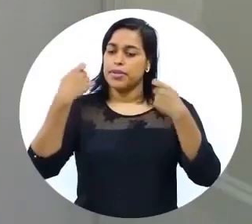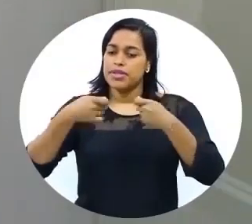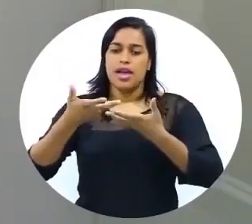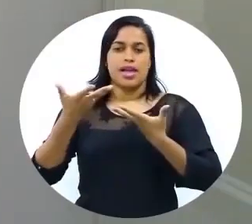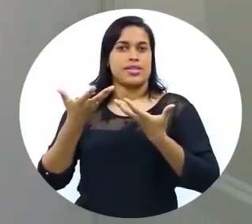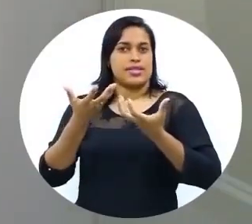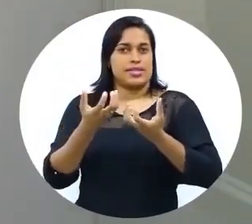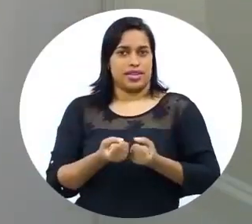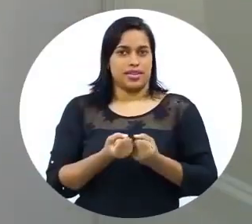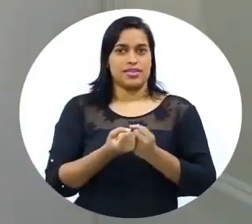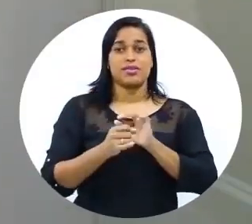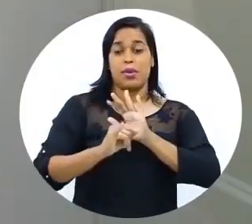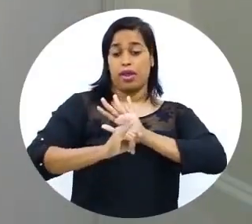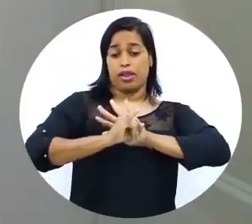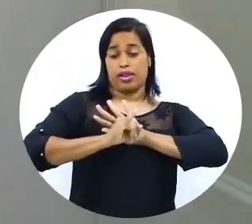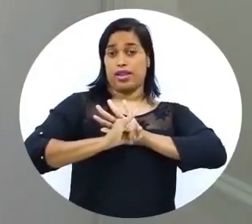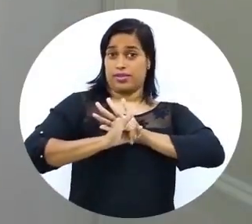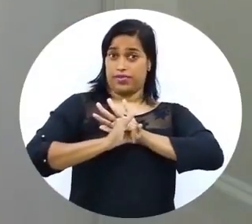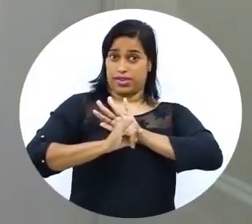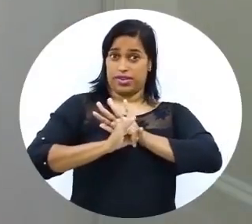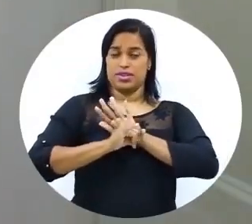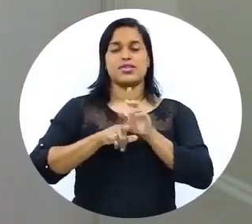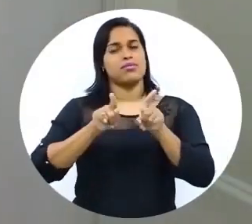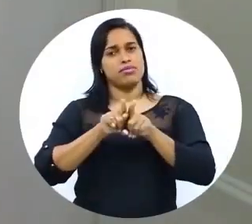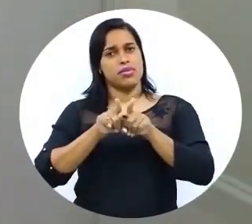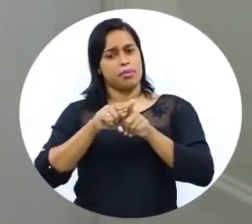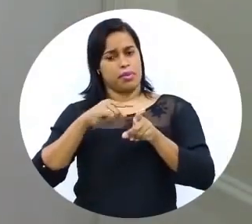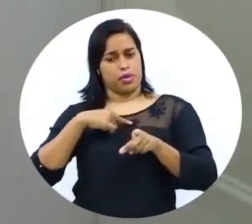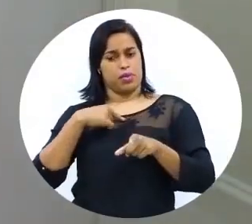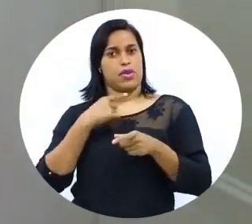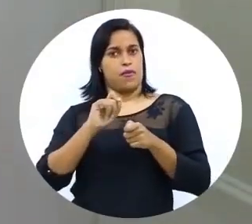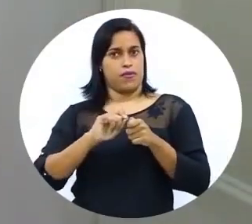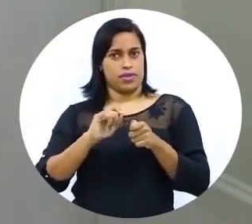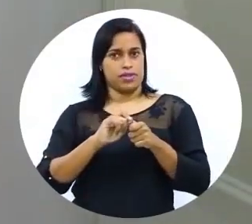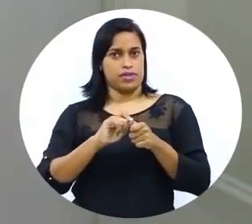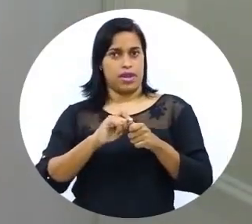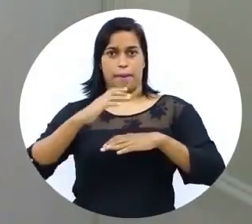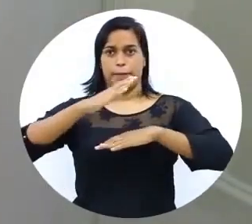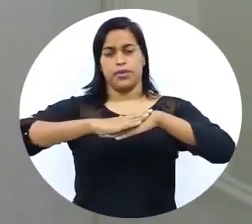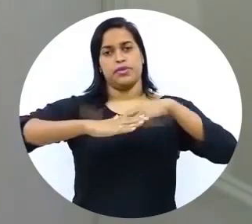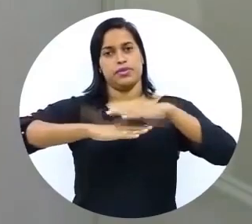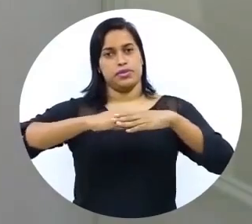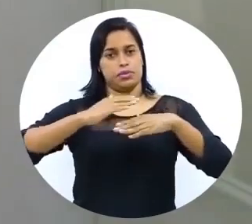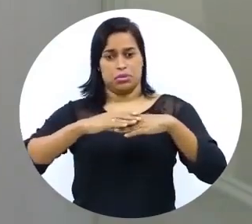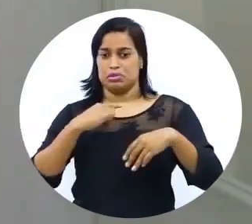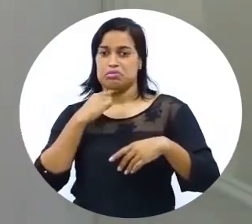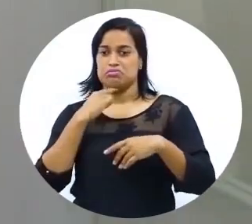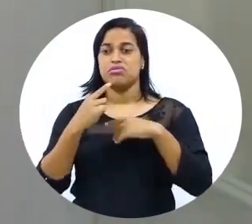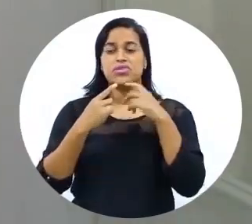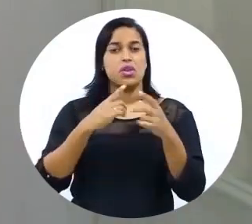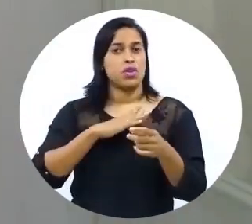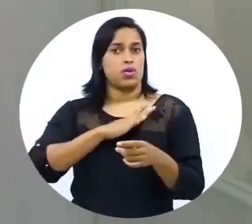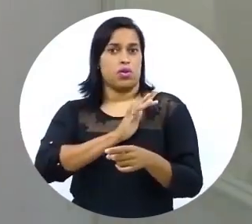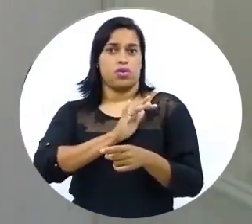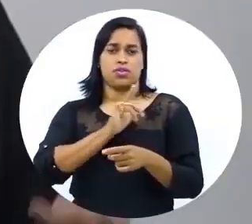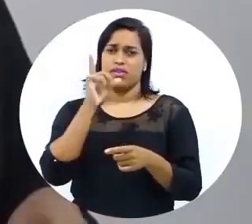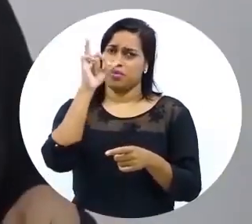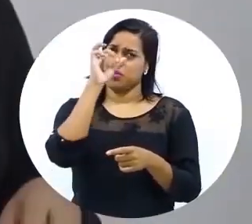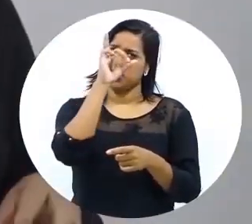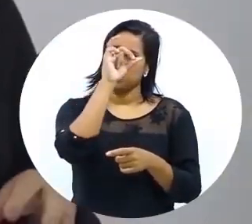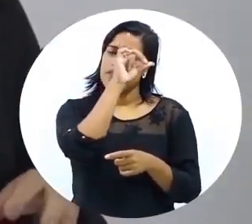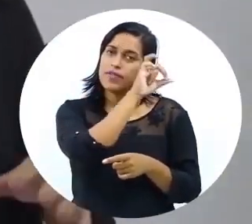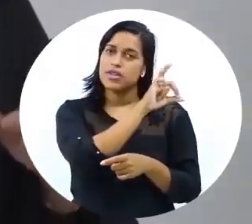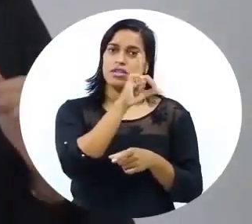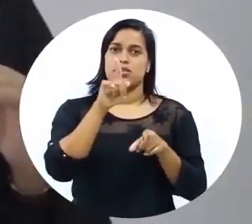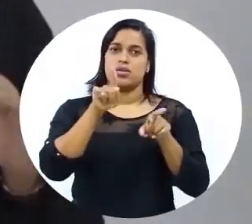a identificação também com o que você faz. Porque se você não se identifica, vai ficar muito mais difícil de você